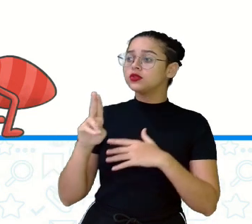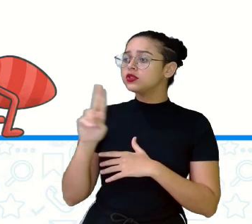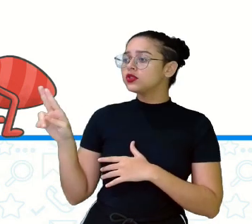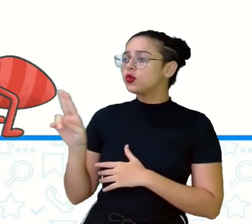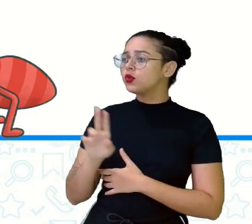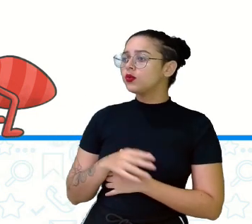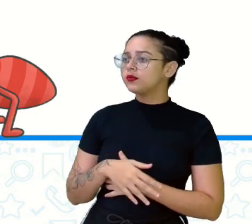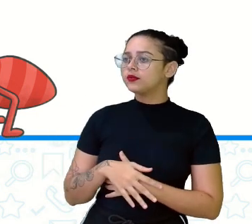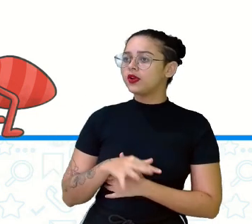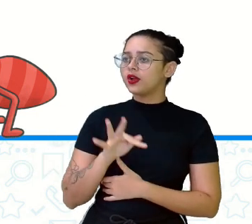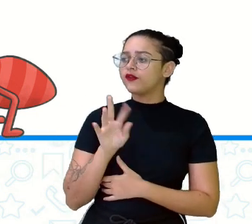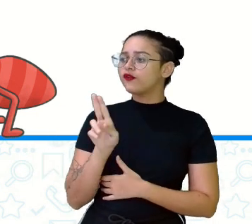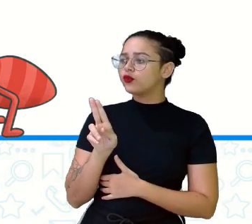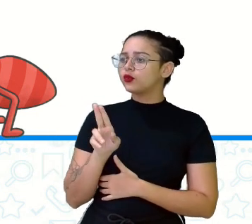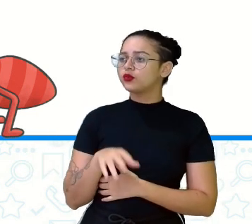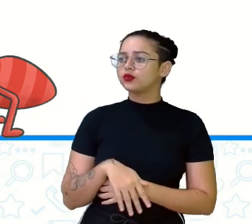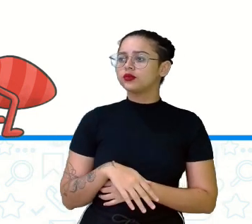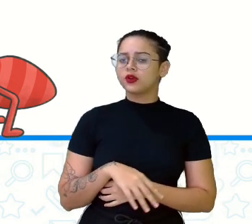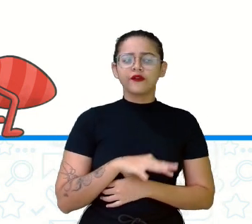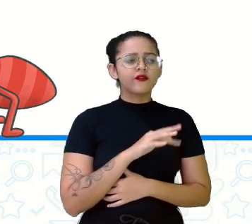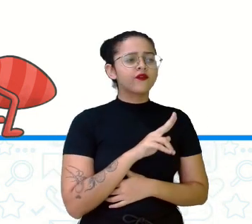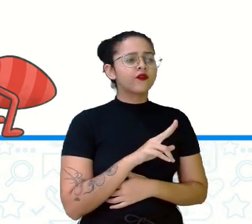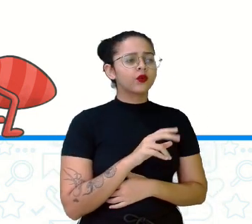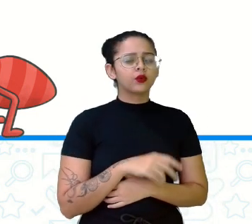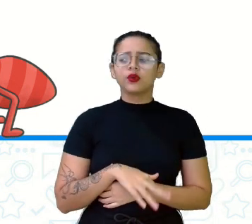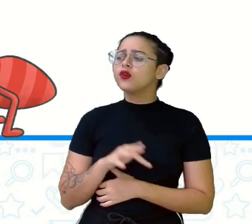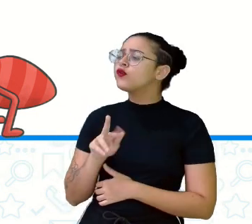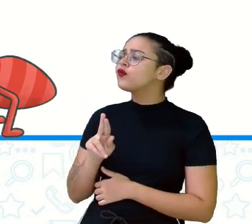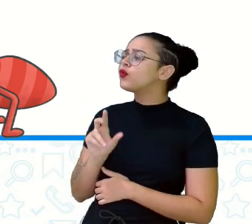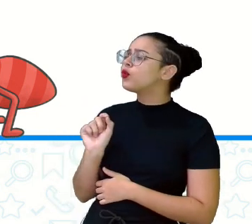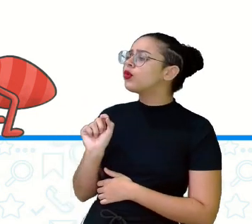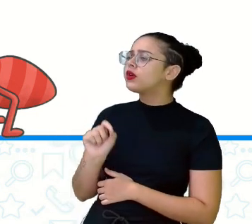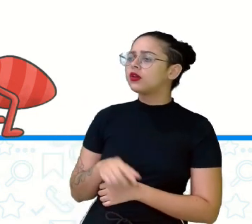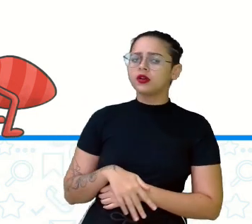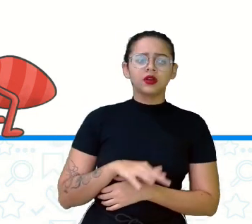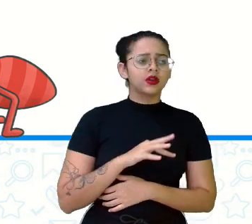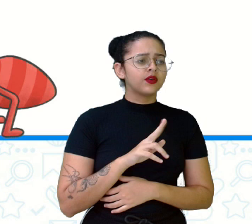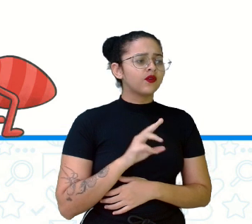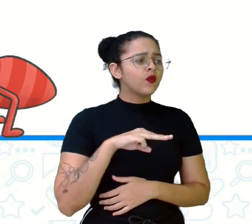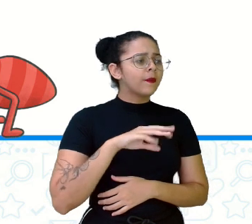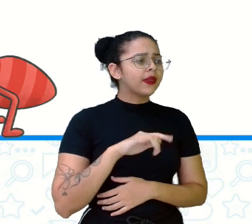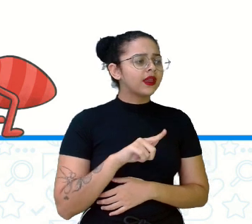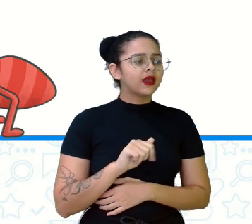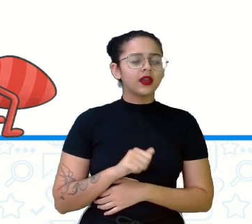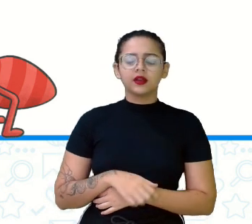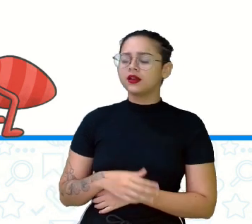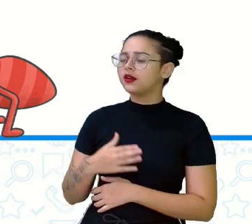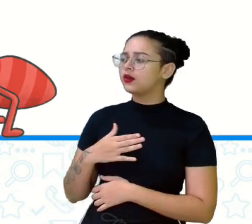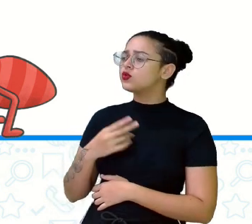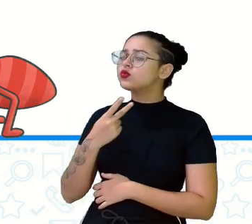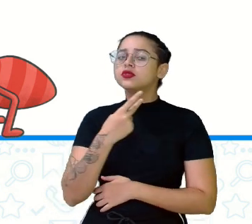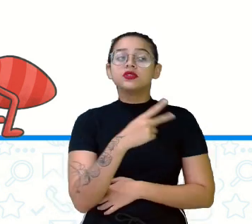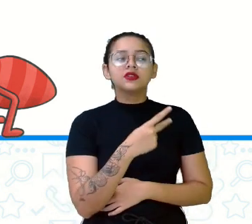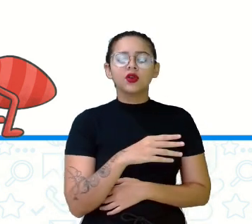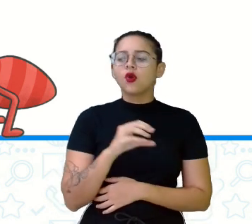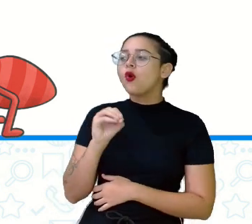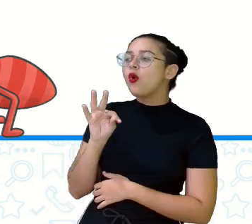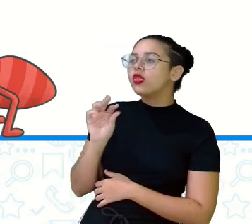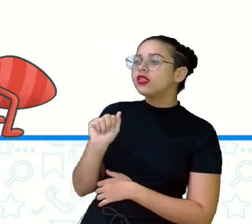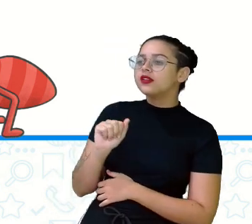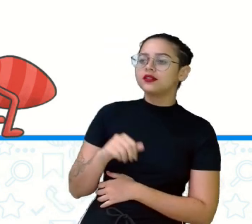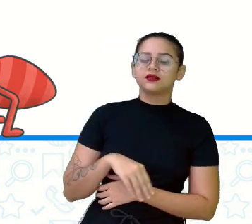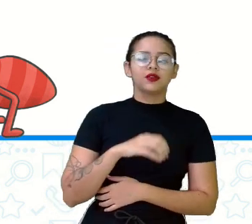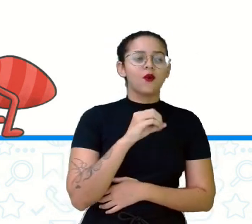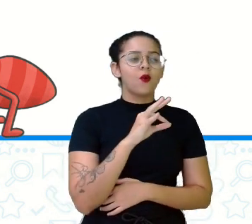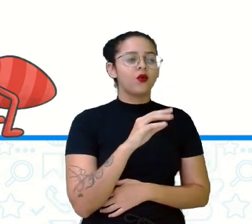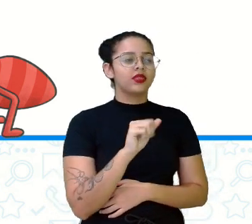nome? Fu quê? Fumiga. E o seu? Ota. Ota o quê?